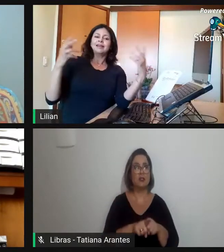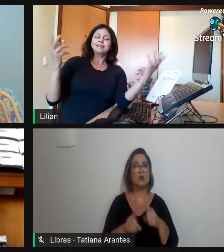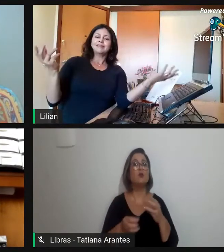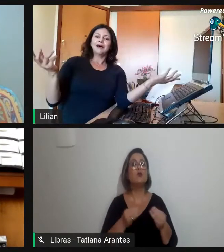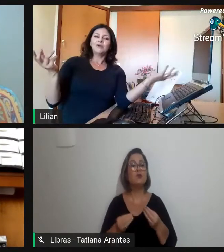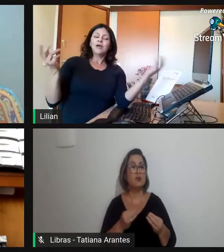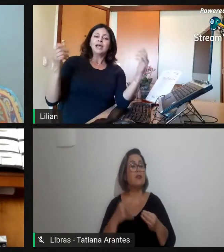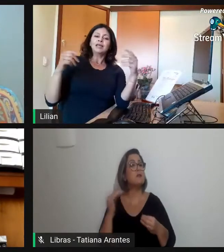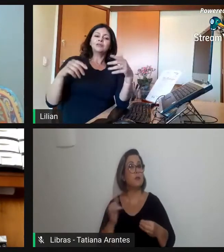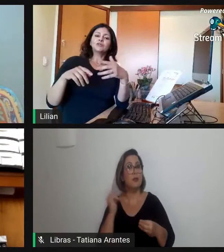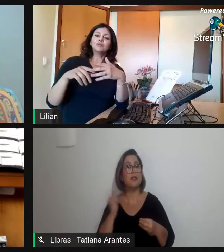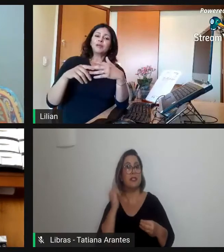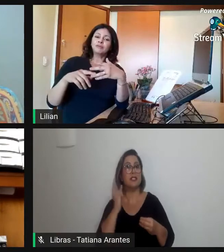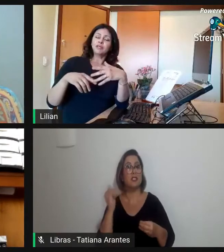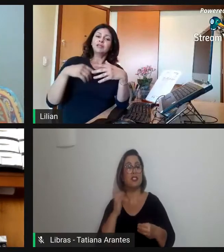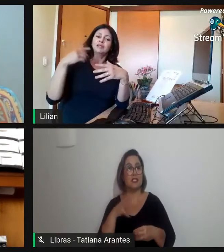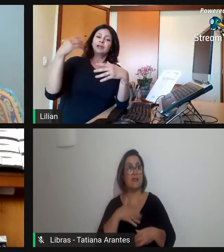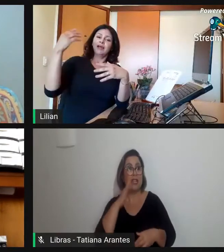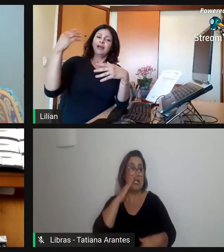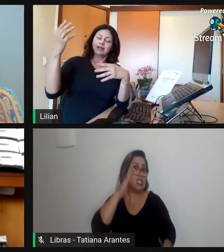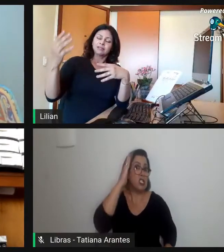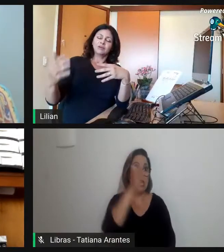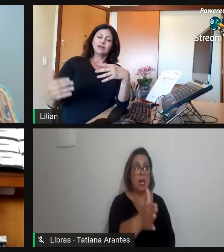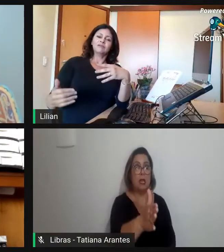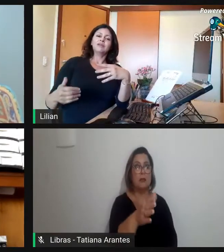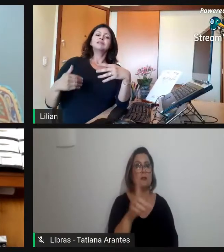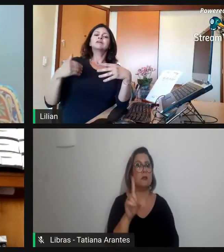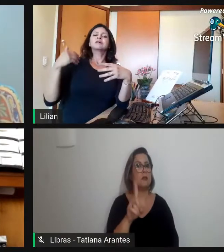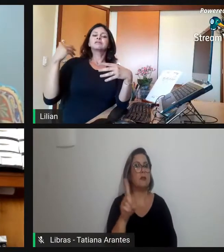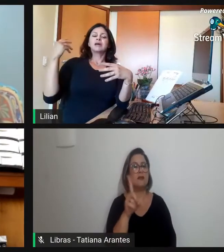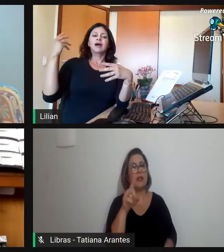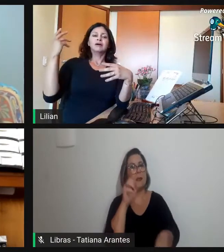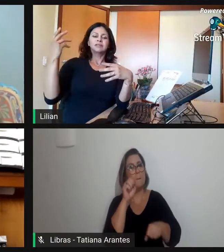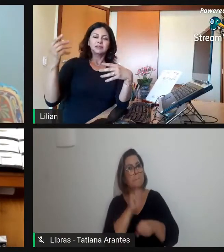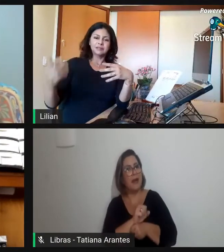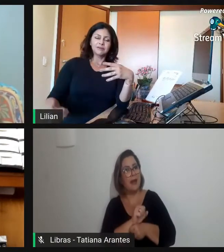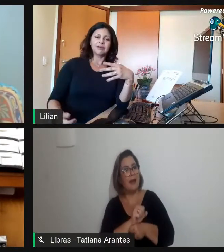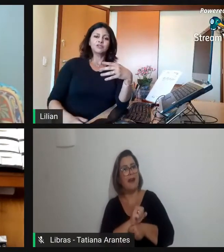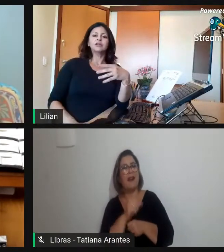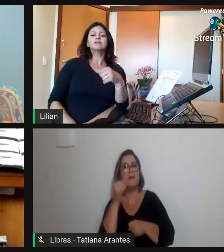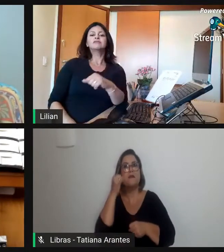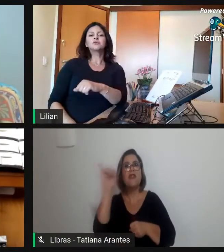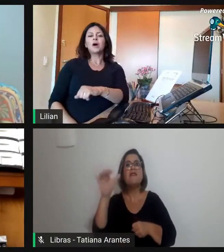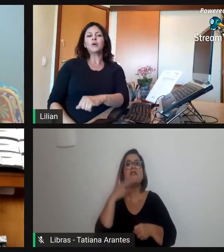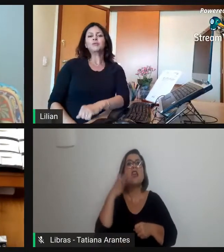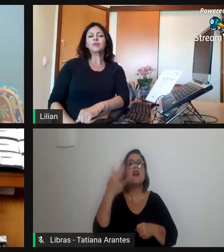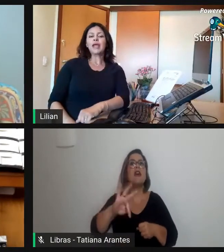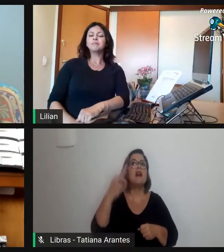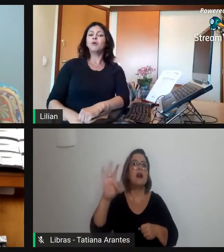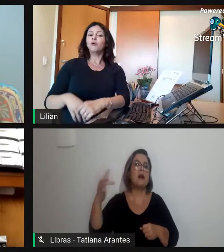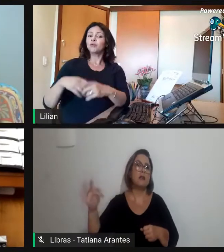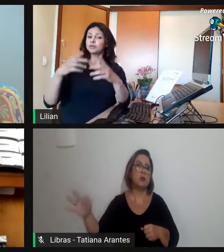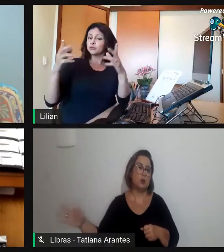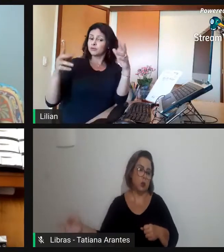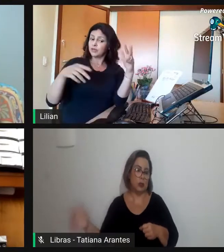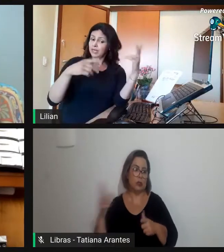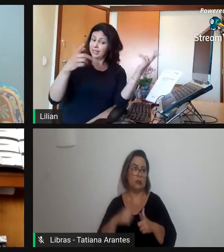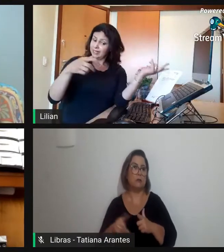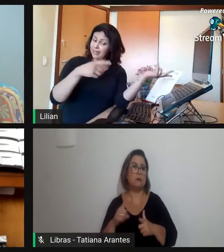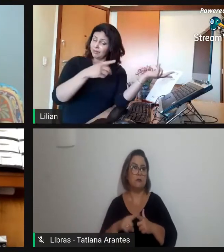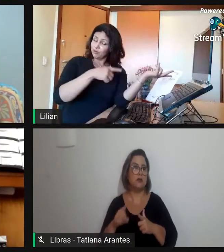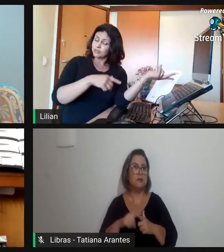né? Então, isso previne a questão da vista cansada, da fadiga visual. É bom